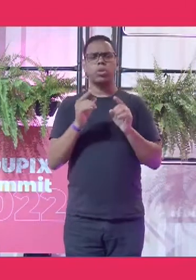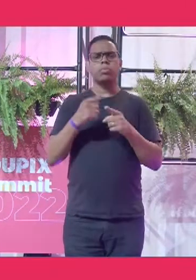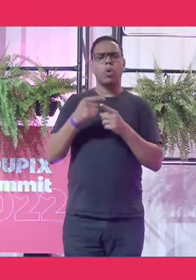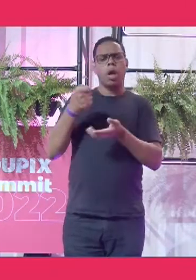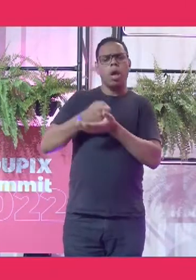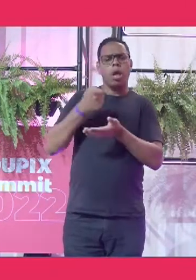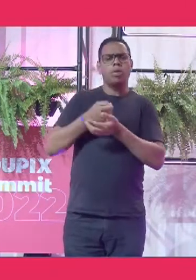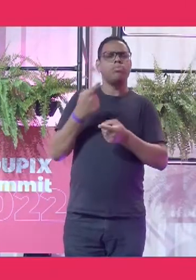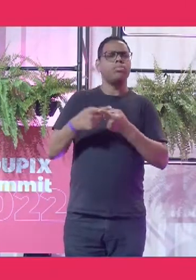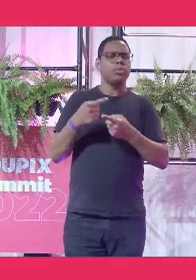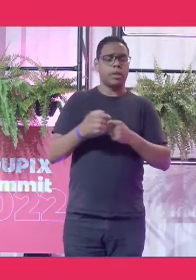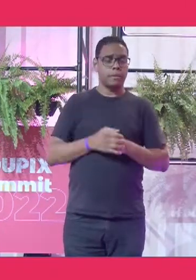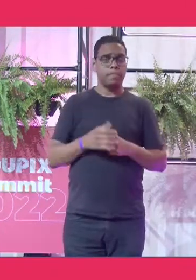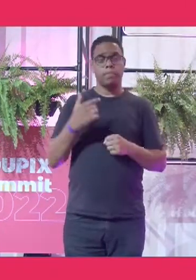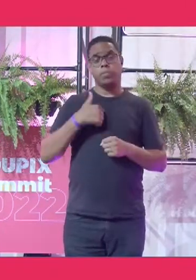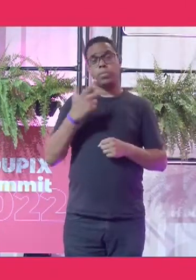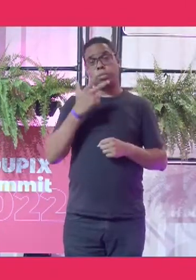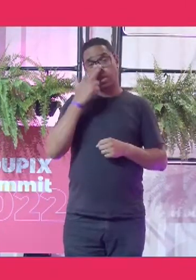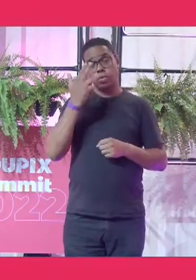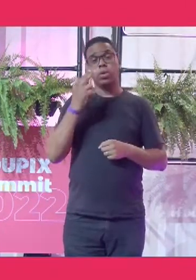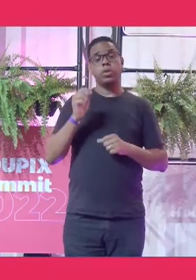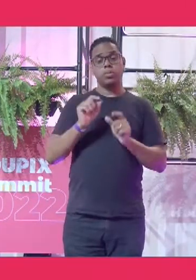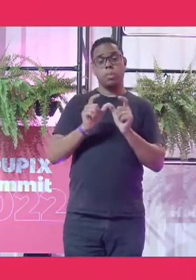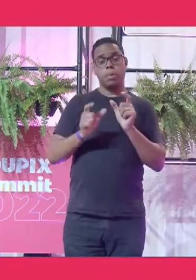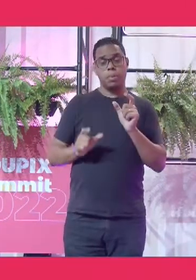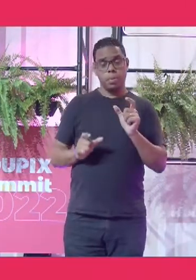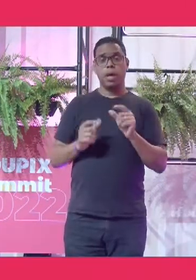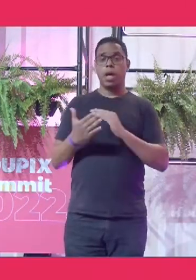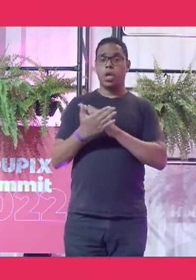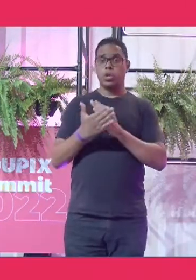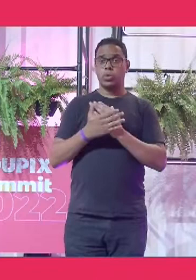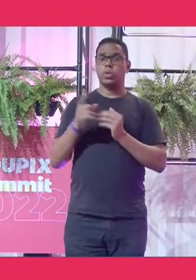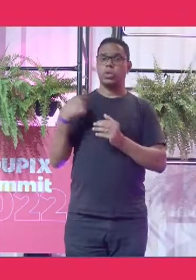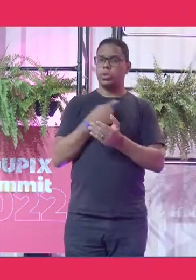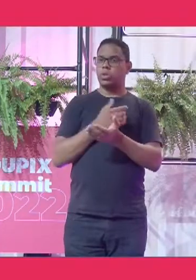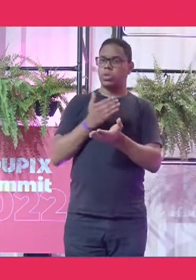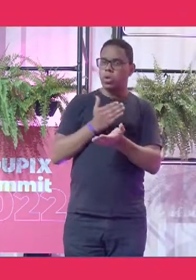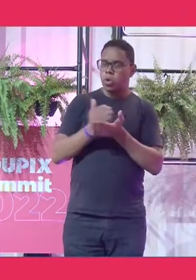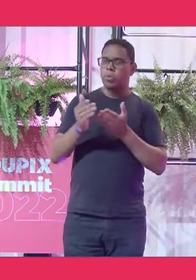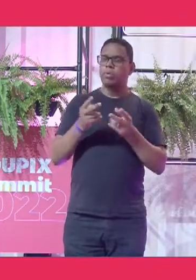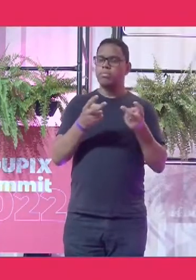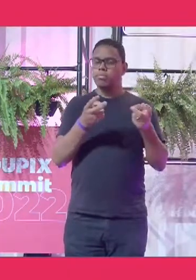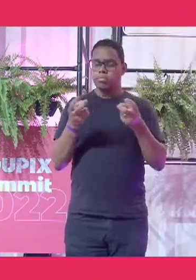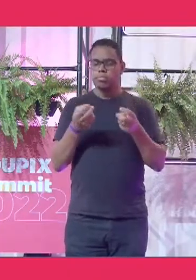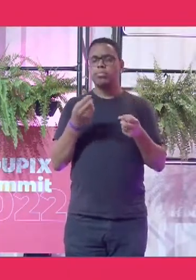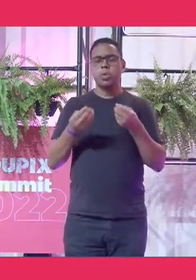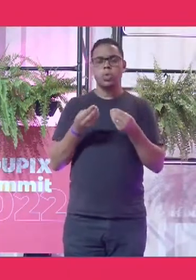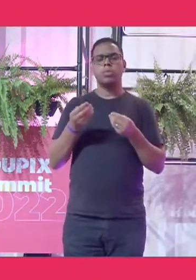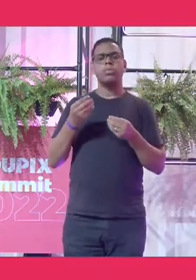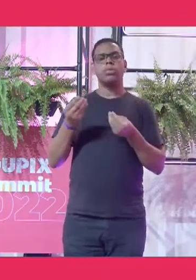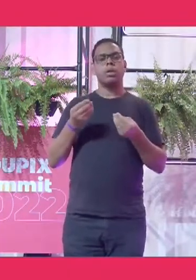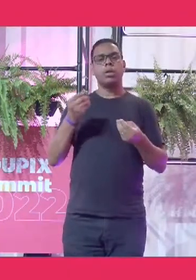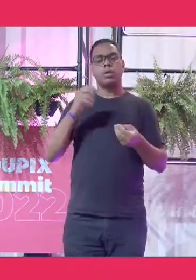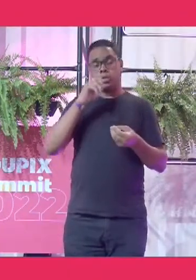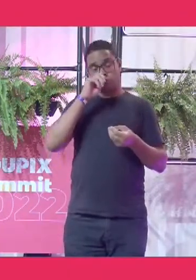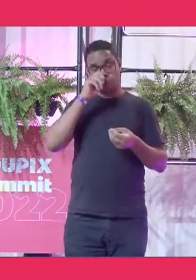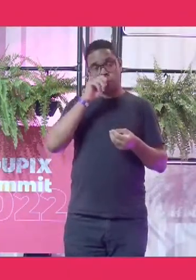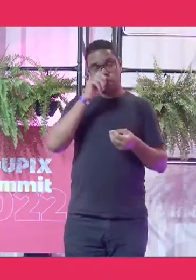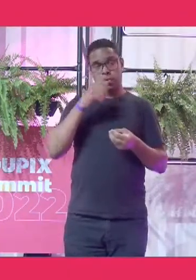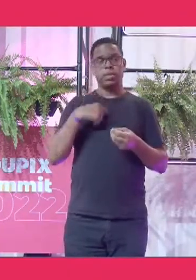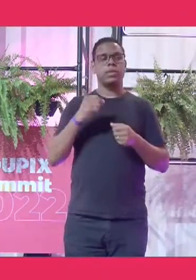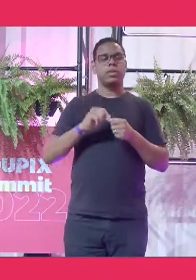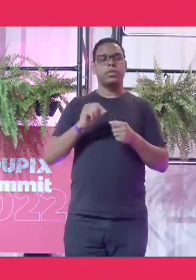pressão? E eu acho que algoritmo ajuda a gente a começar a tangibilizar um pouco essa lógica de eu